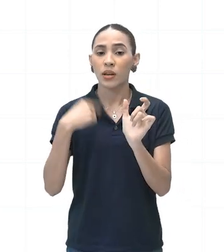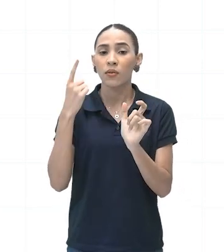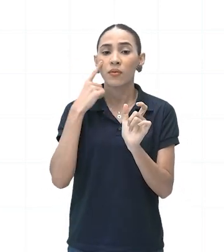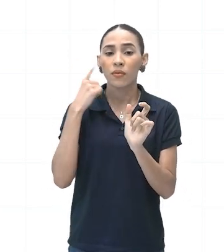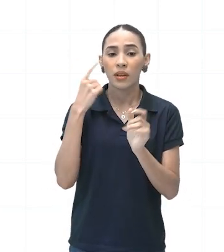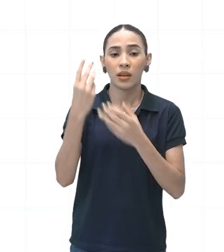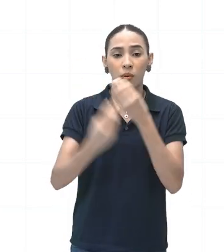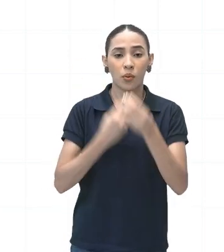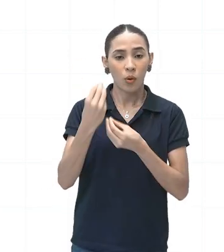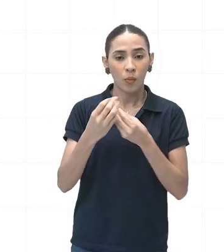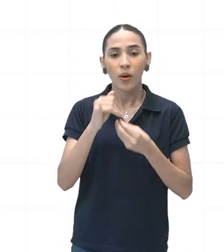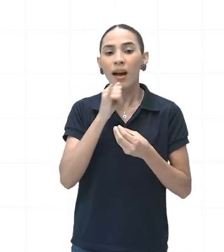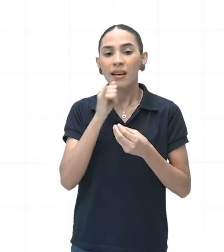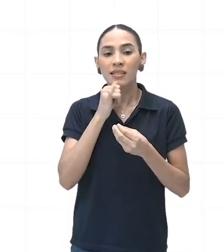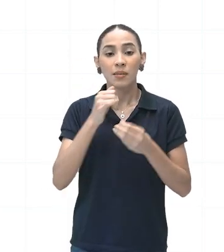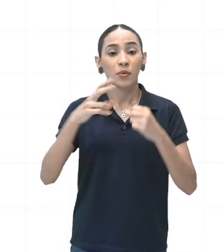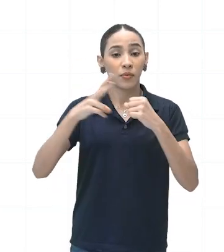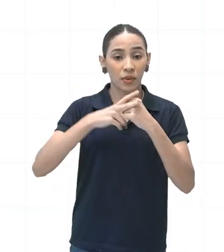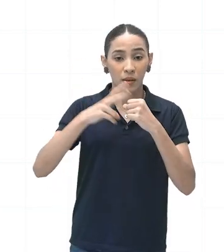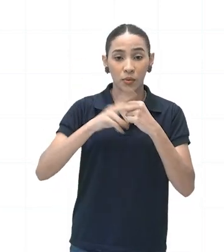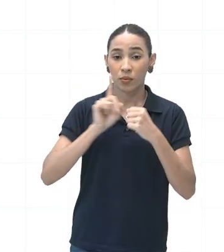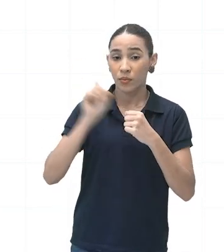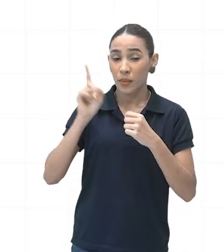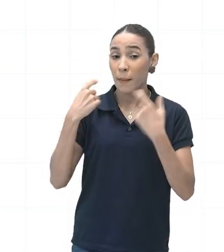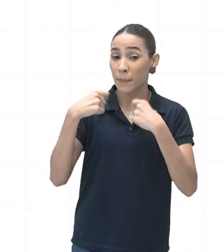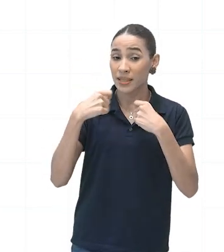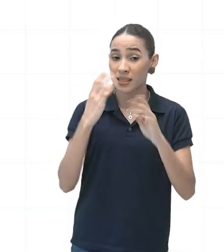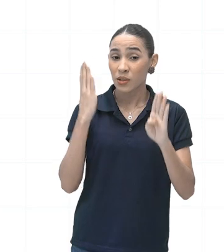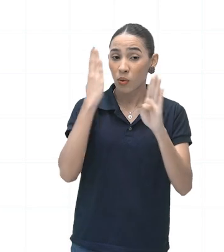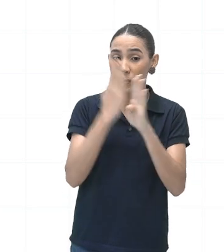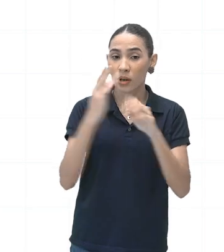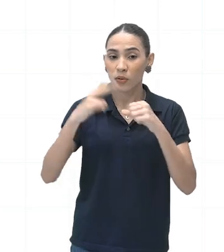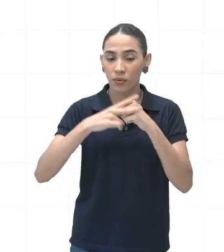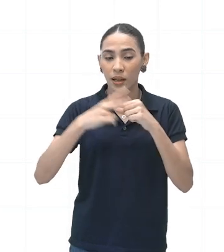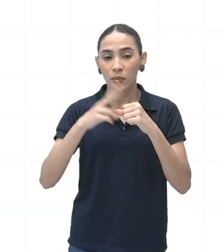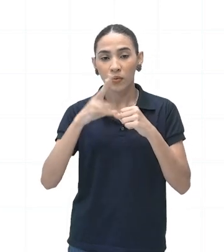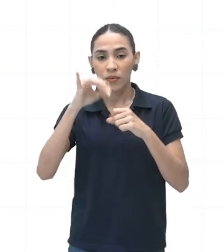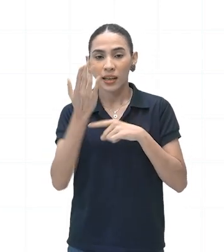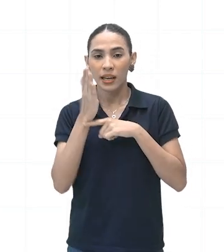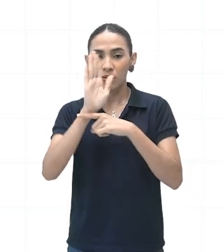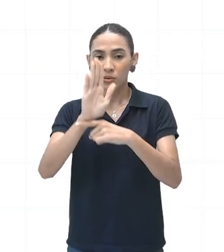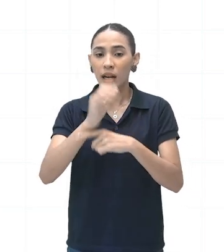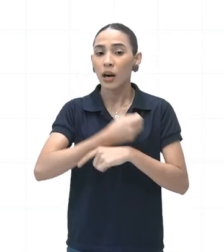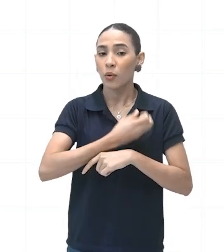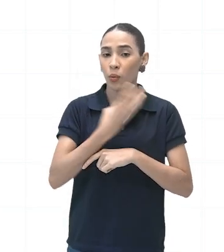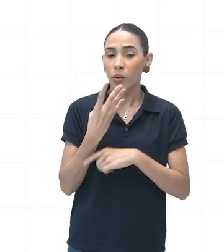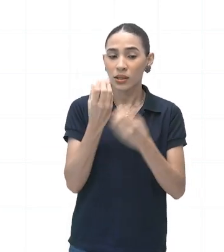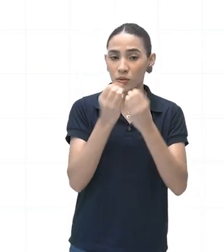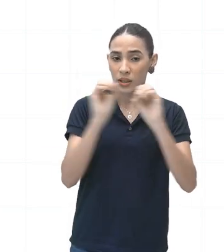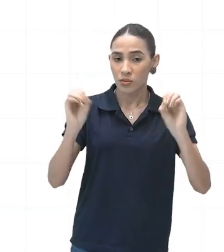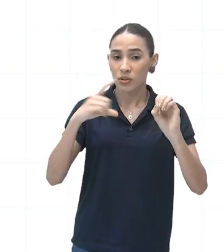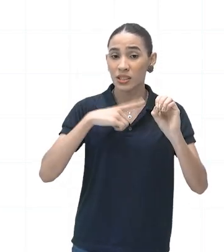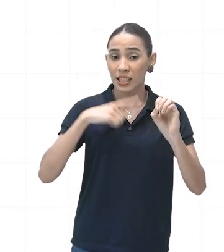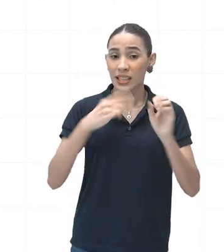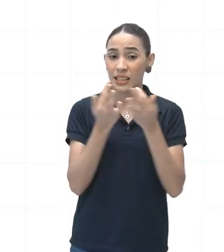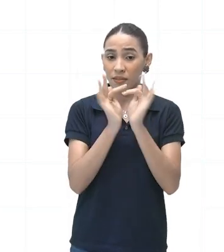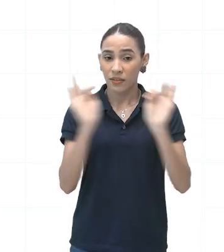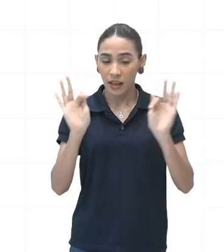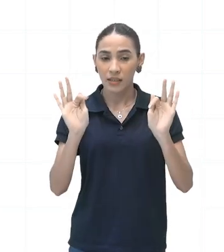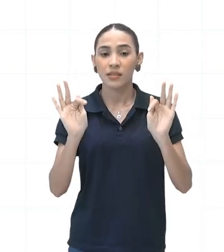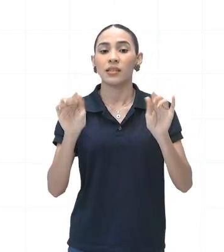a partir do meu verbo. Identificar os verbos vai me ajudar a identificar quantas orações eu tenho e,